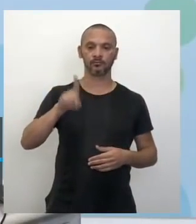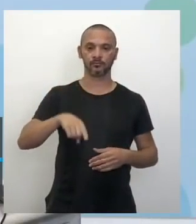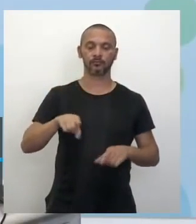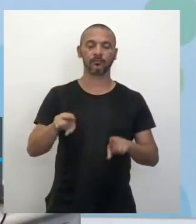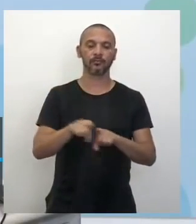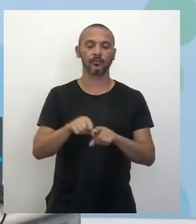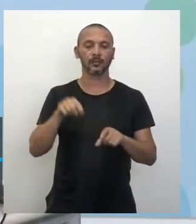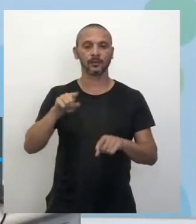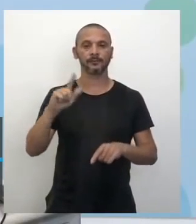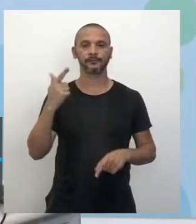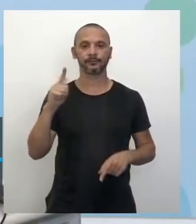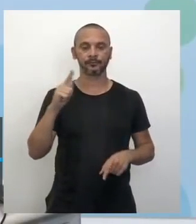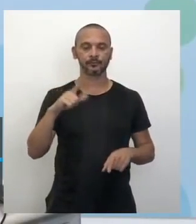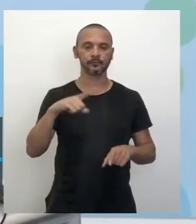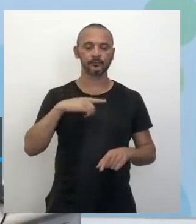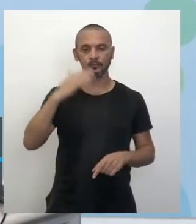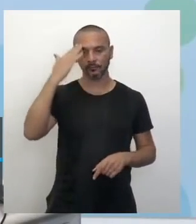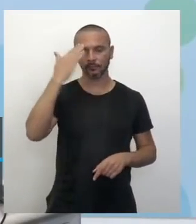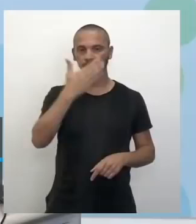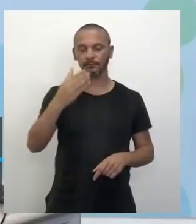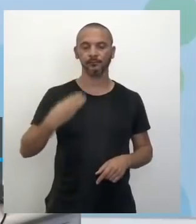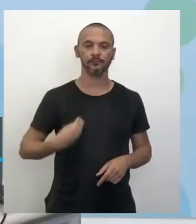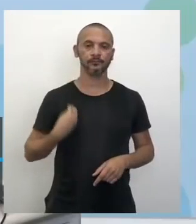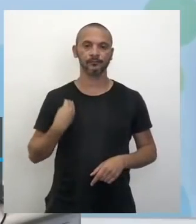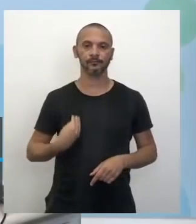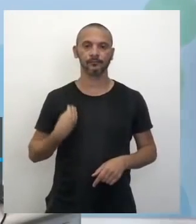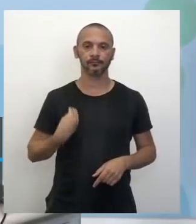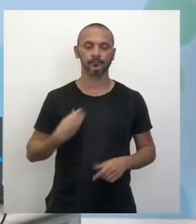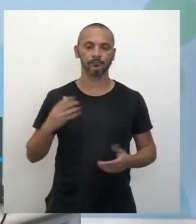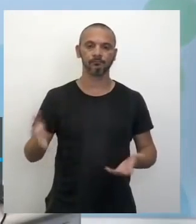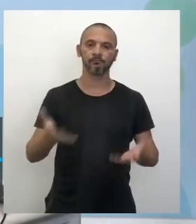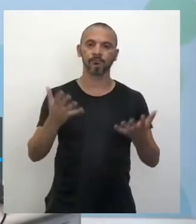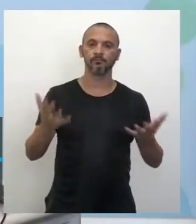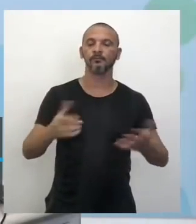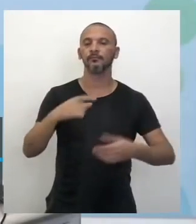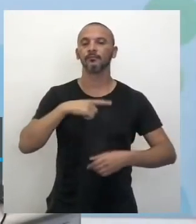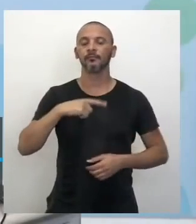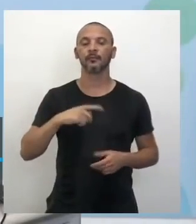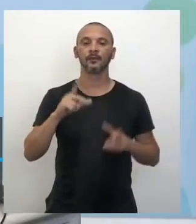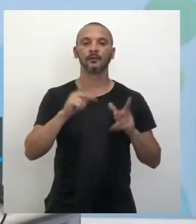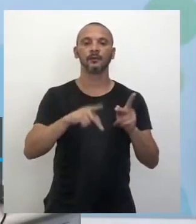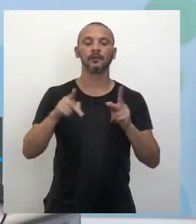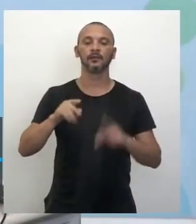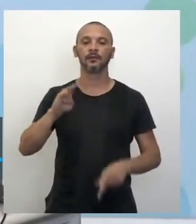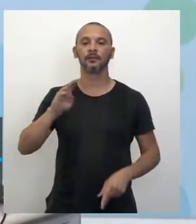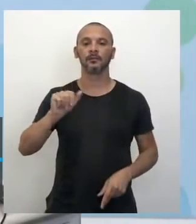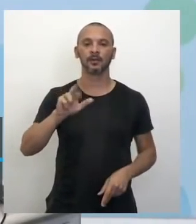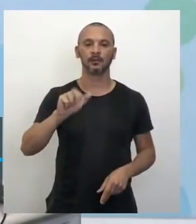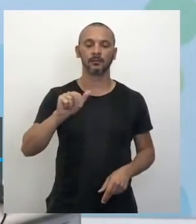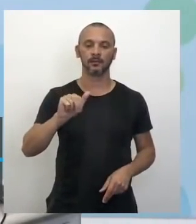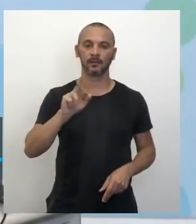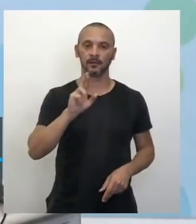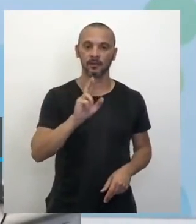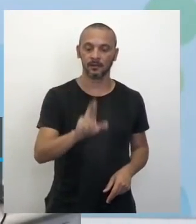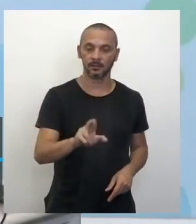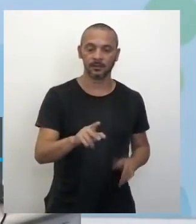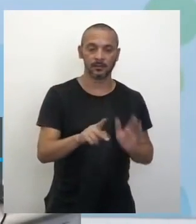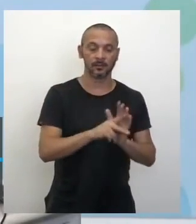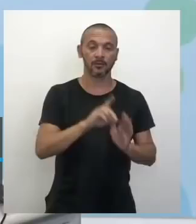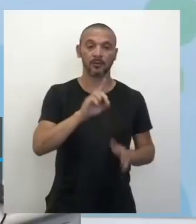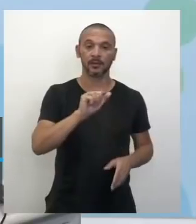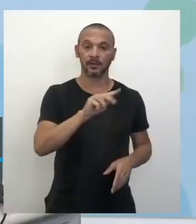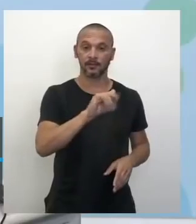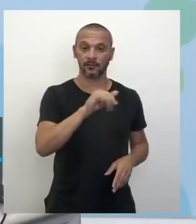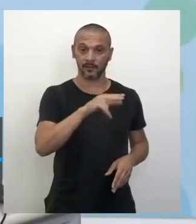Muito obrigado a todos pela participação, pelas palavras incentivadoras. Professora Bárbara, mandando a resposta da Daphne, lá da Escola